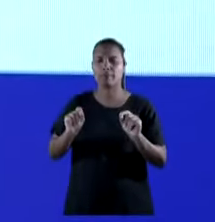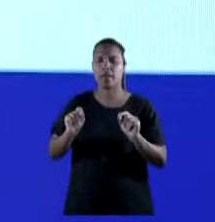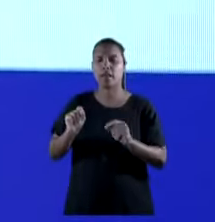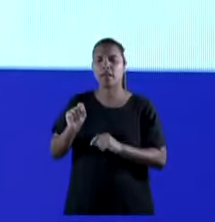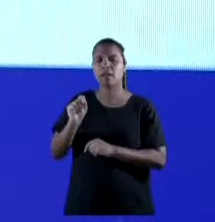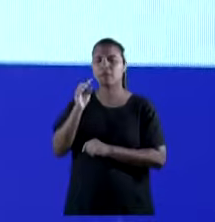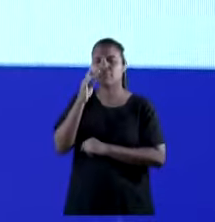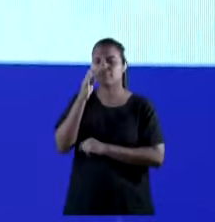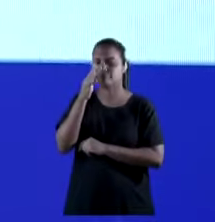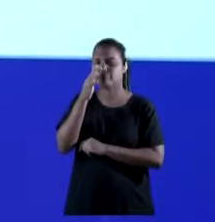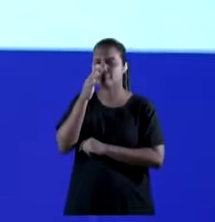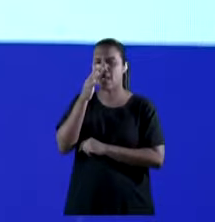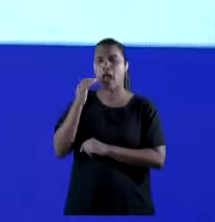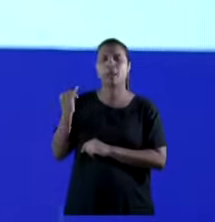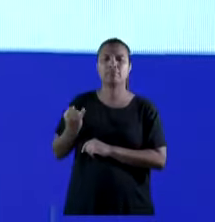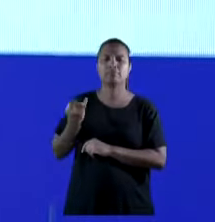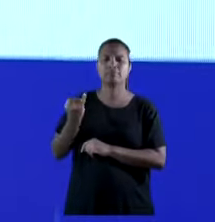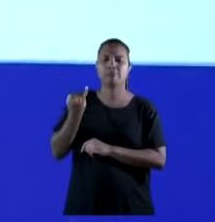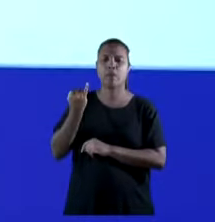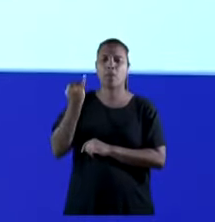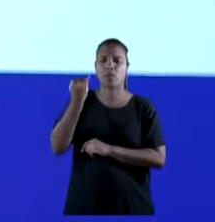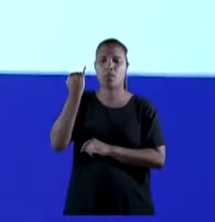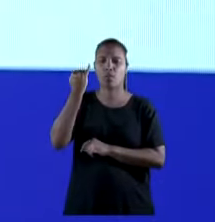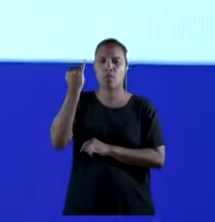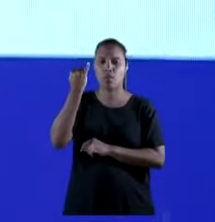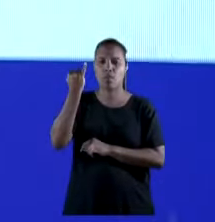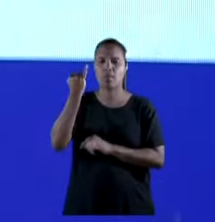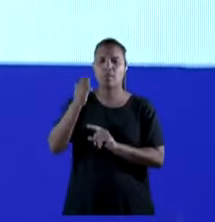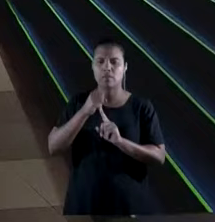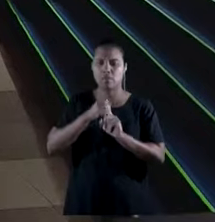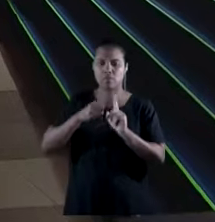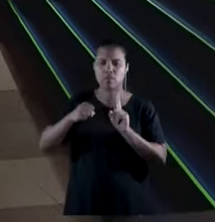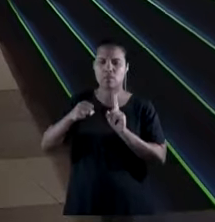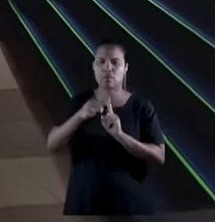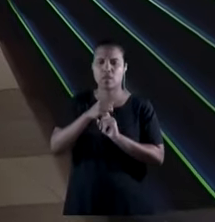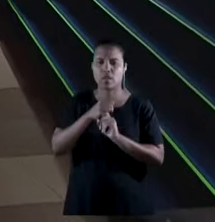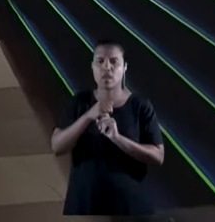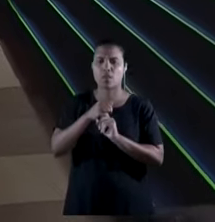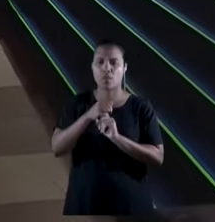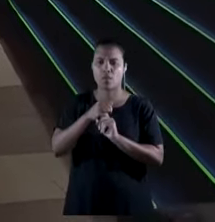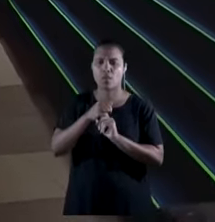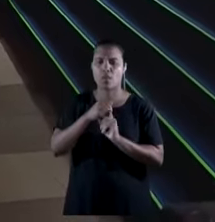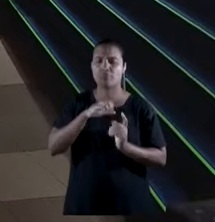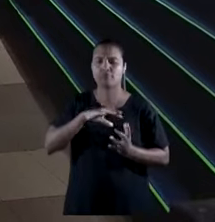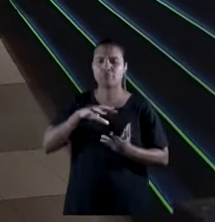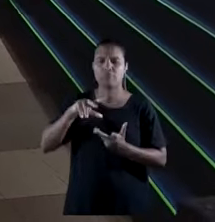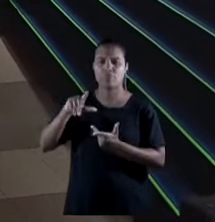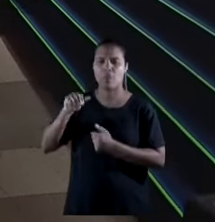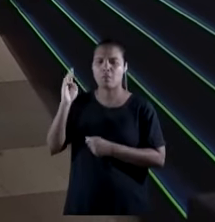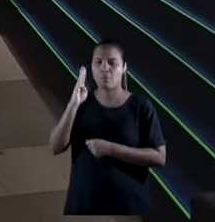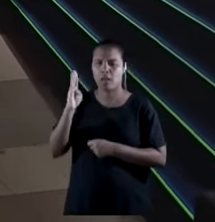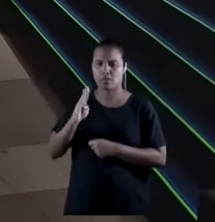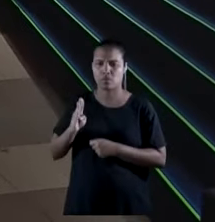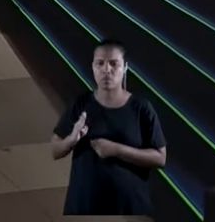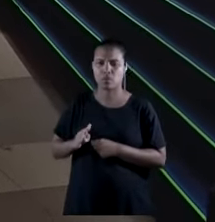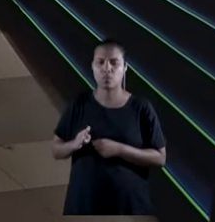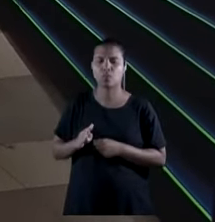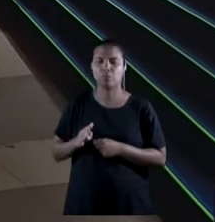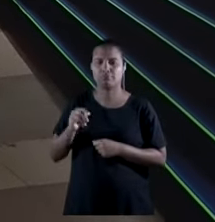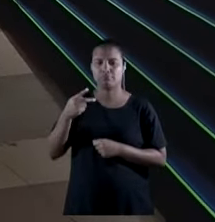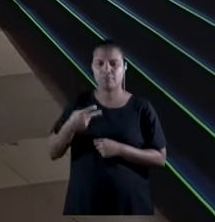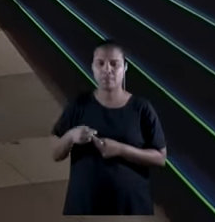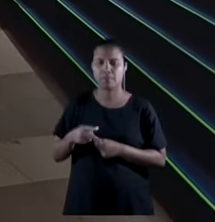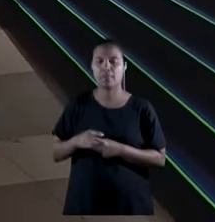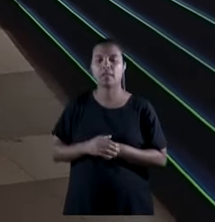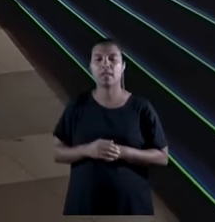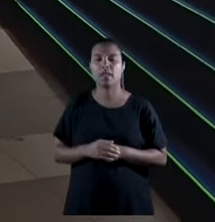é essencial para o crescimento sustentável do futebol brasileiro: a harmonia. Como